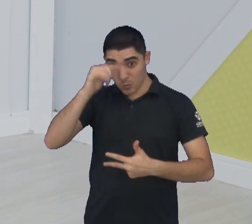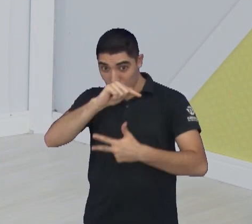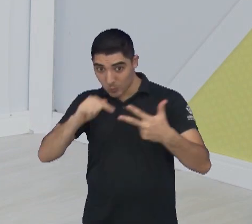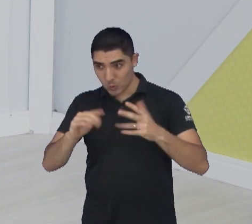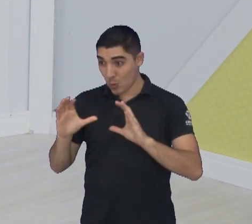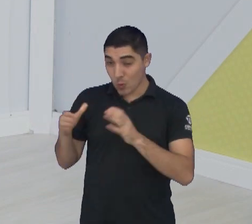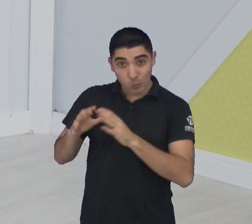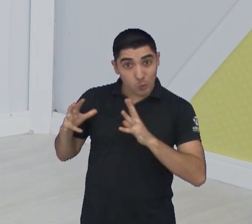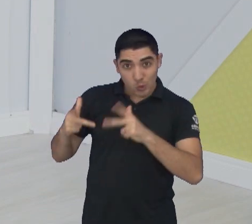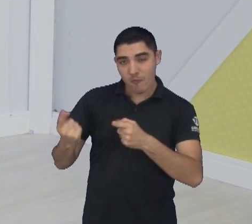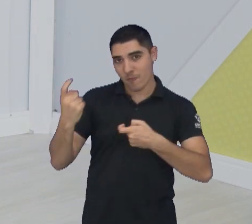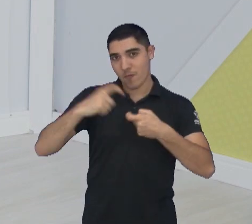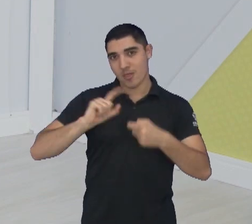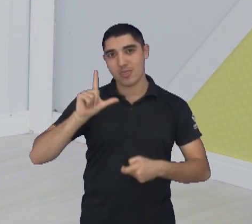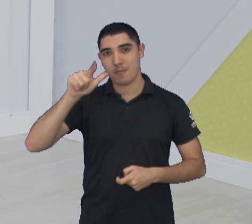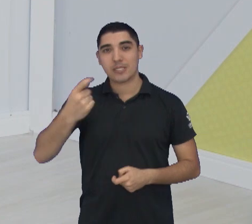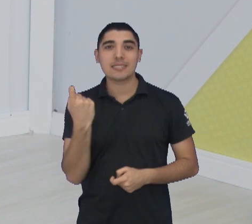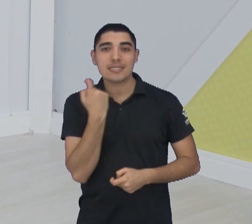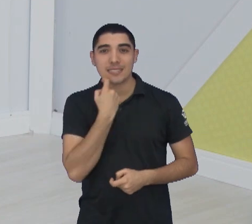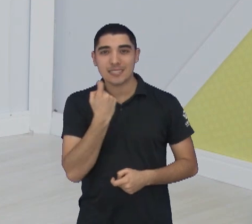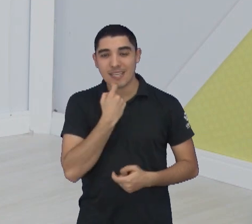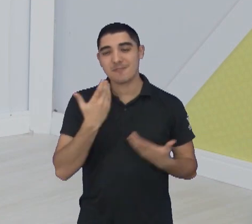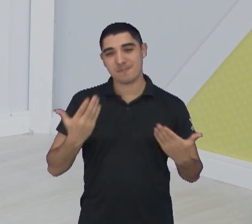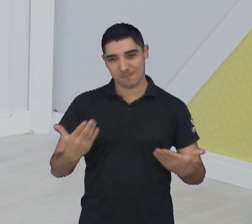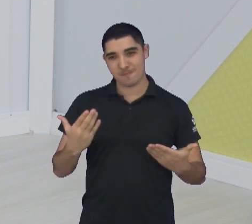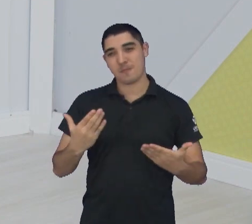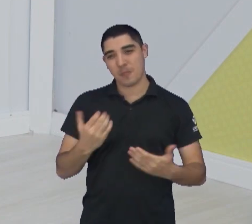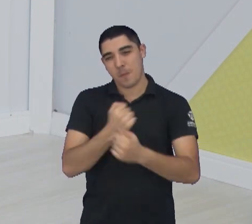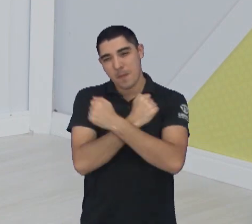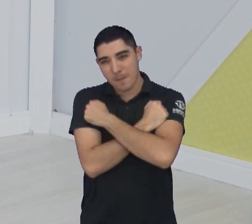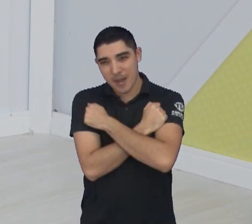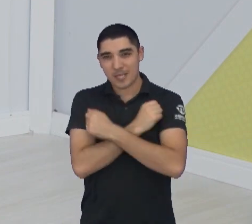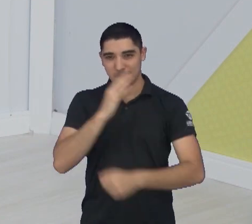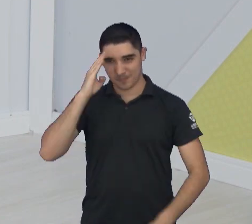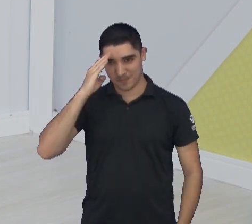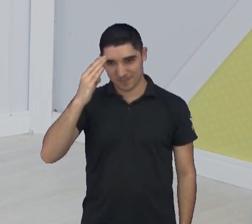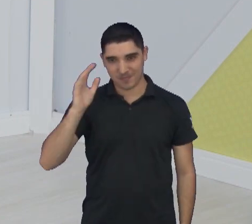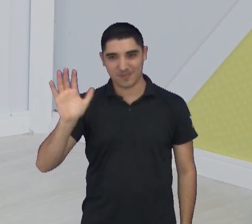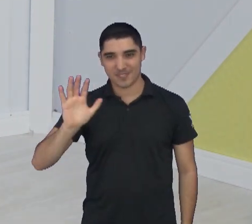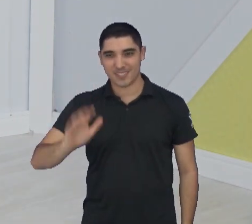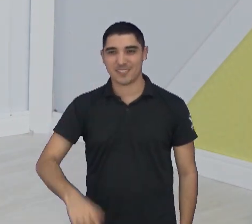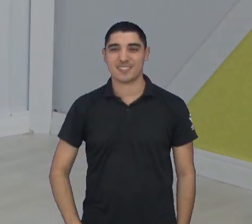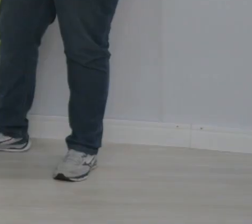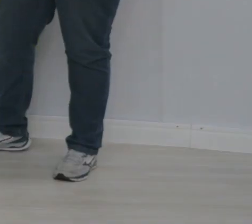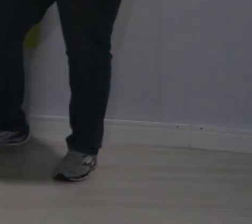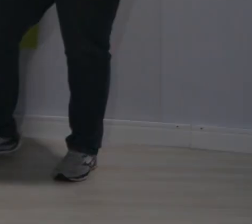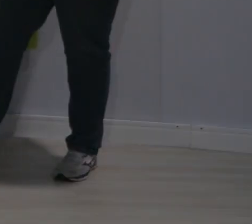equipe. A gente volta na próxima sexta-feira. De minha parte, grande abraço, até lá. Tchau, tchau.